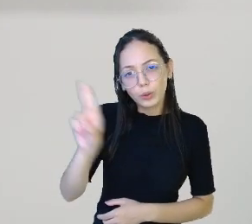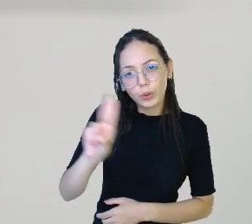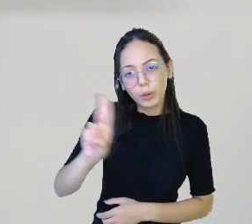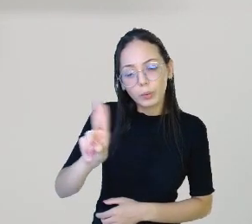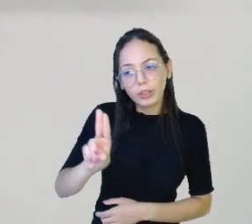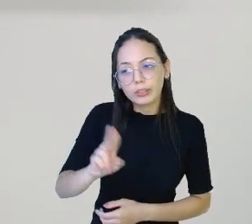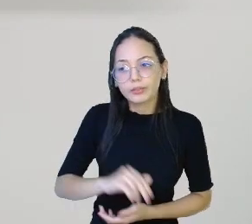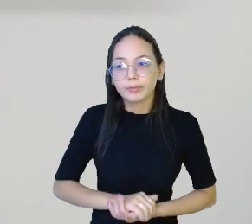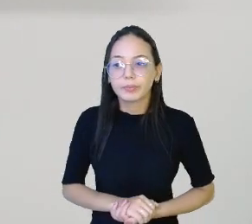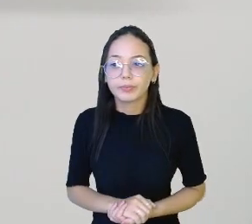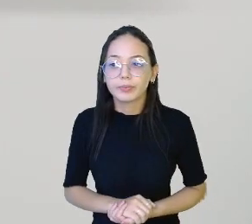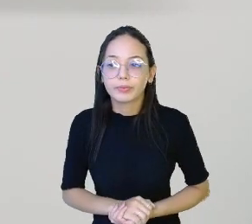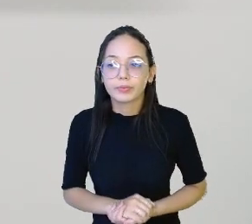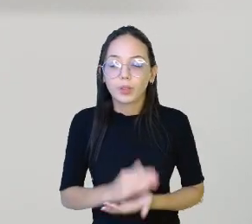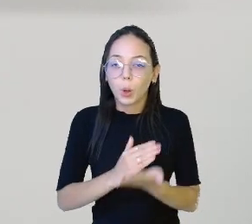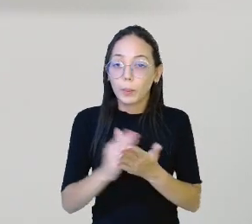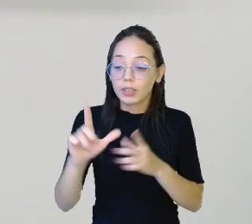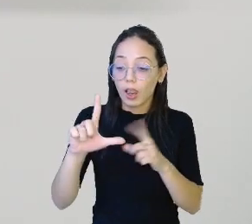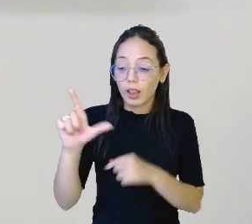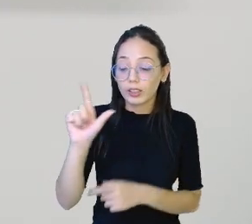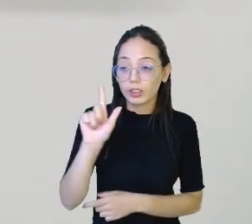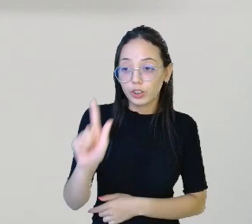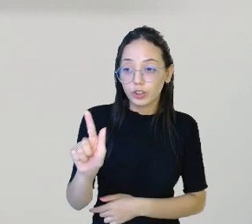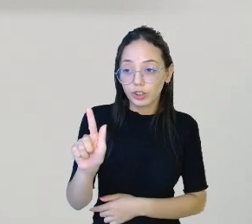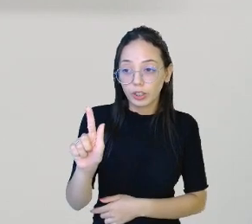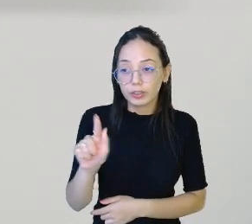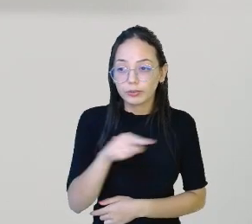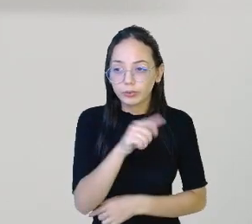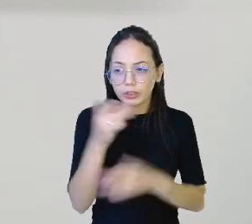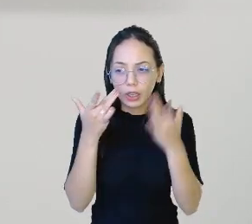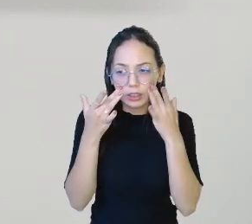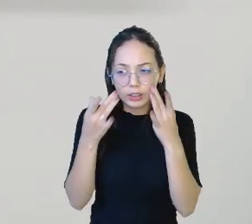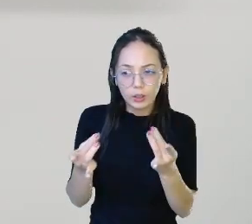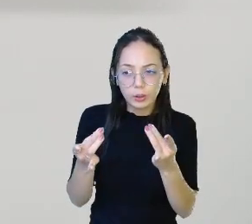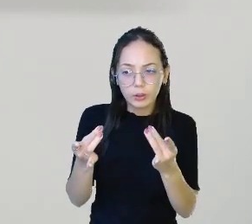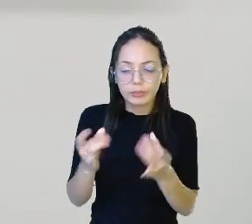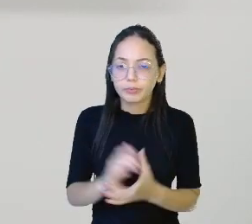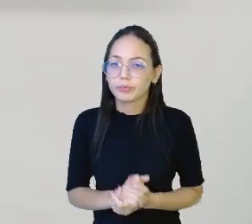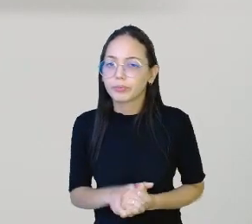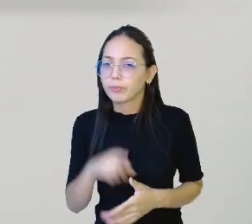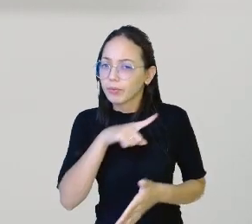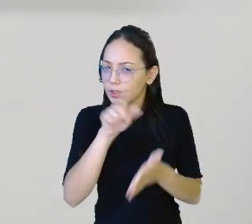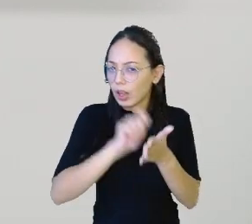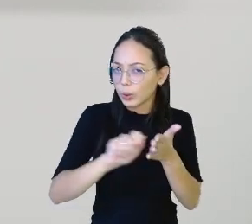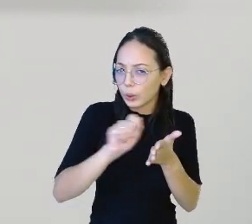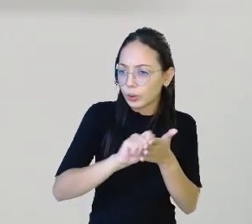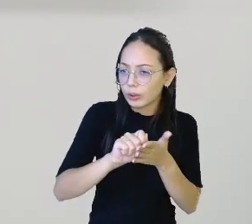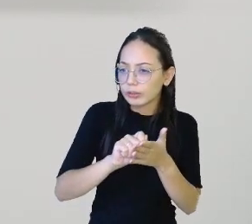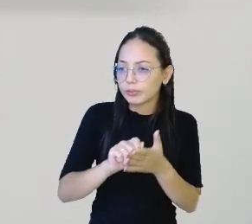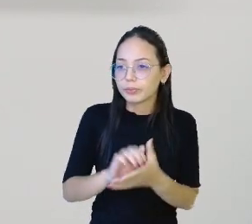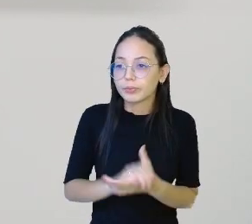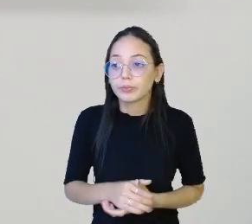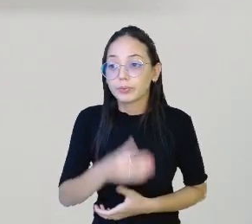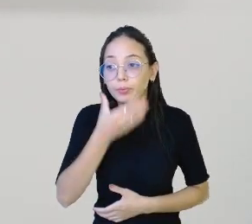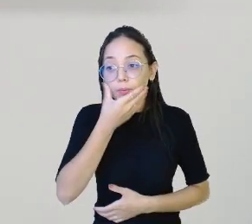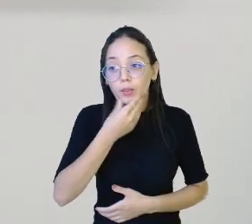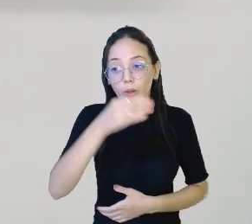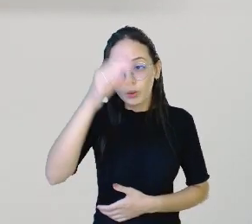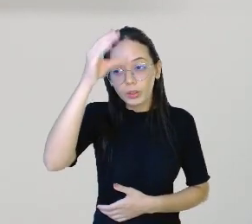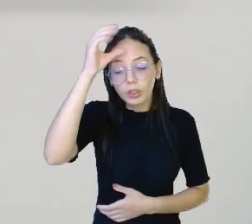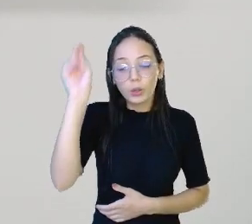tio? Começa com G. Será que você estava atento? Será que você anotou? O tio